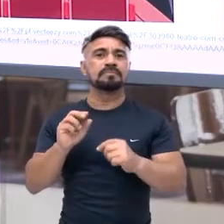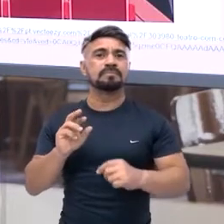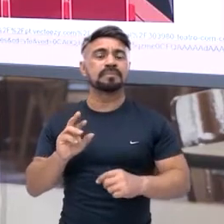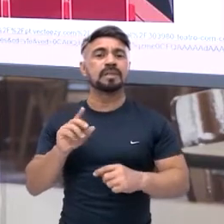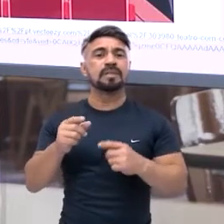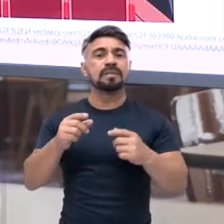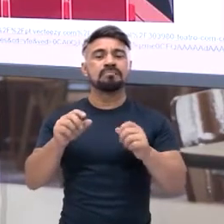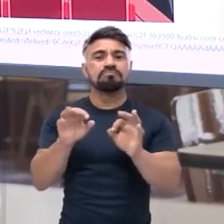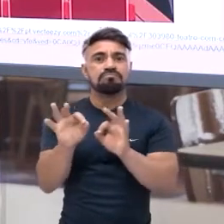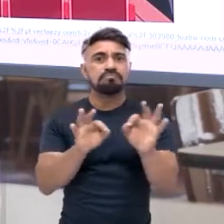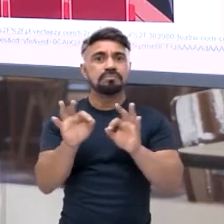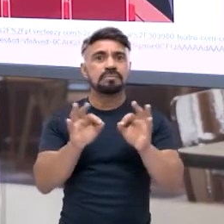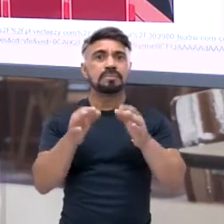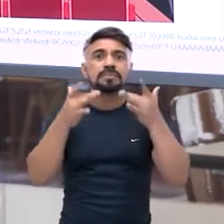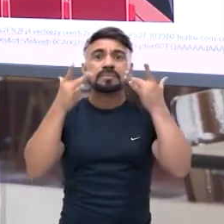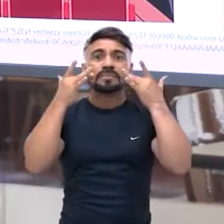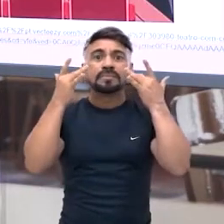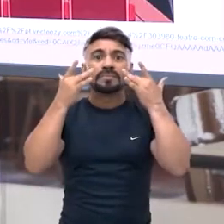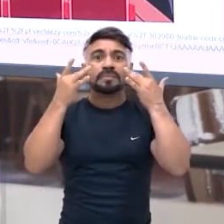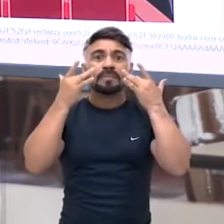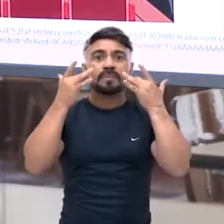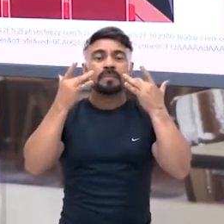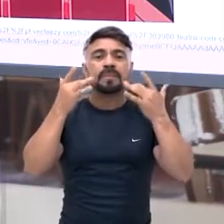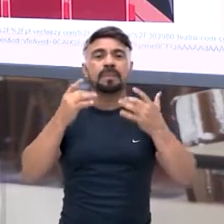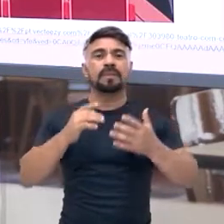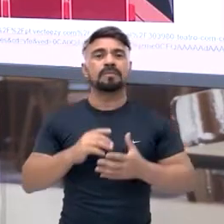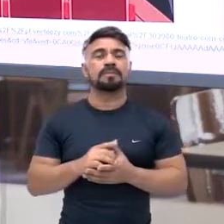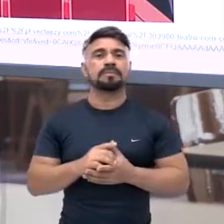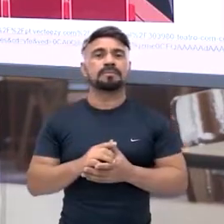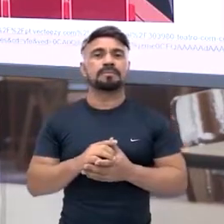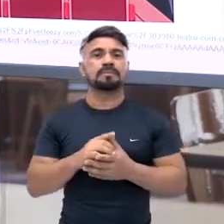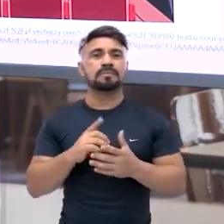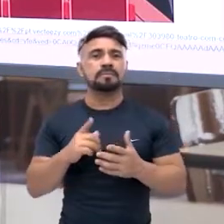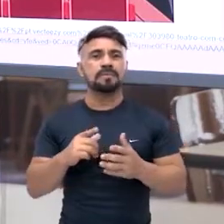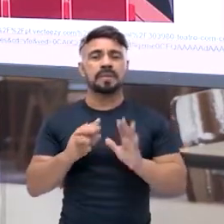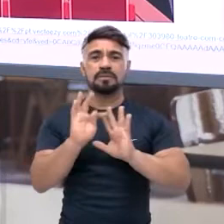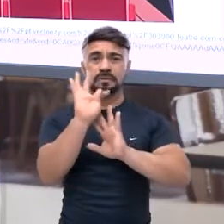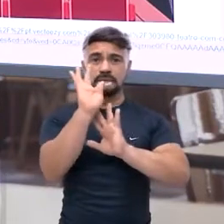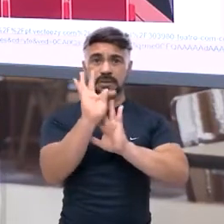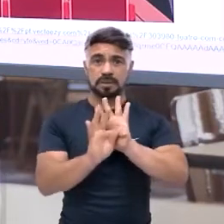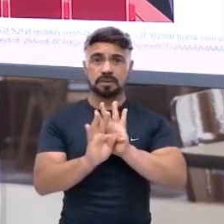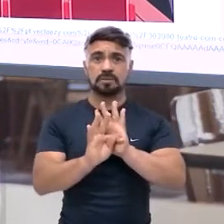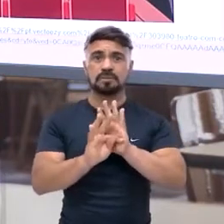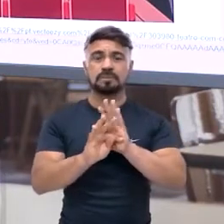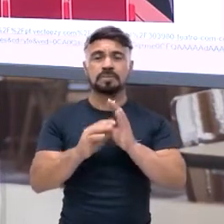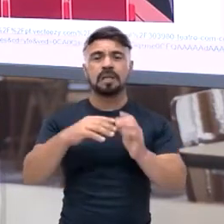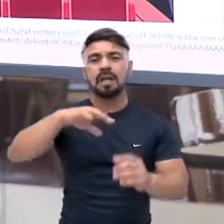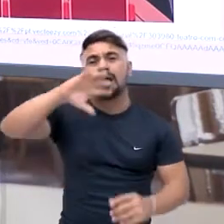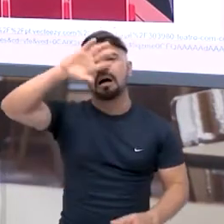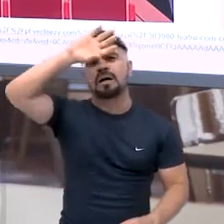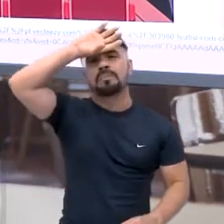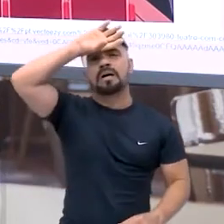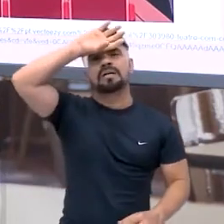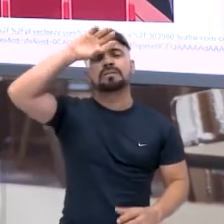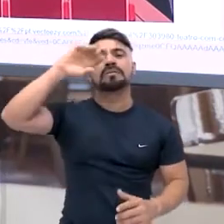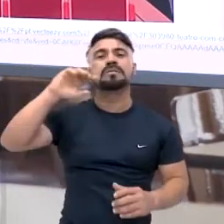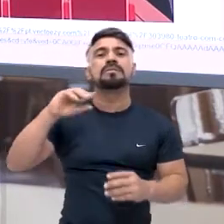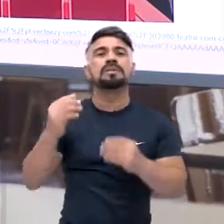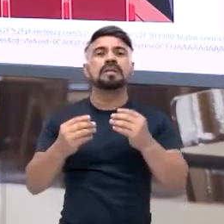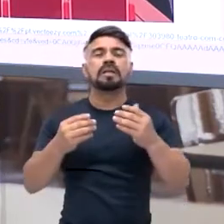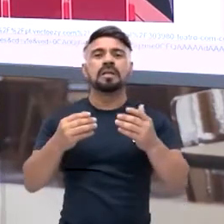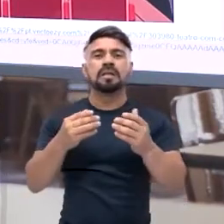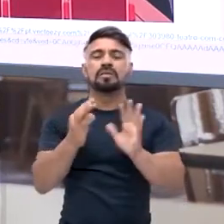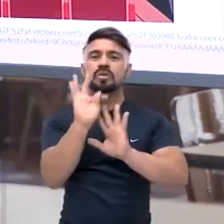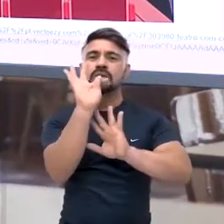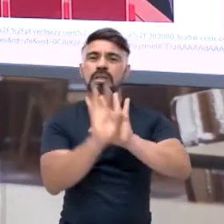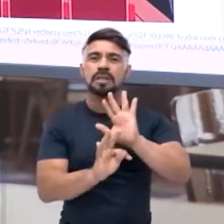pela presença do teatro. Nós vamos ver marcas do texto dramático justamente nos